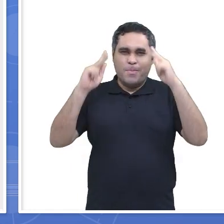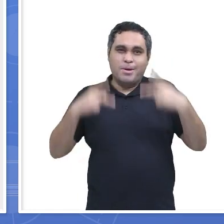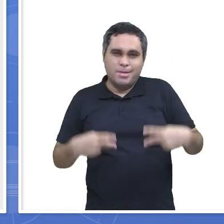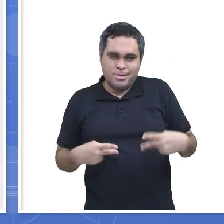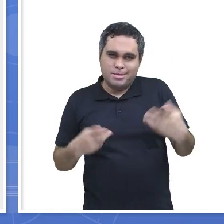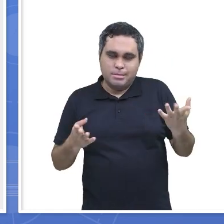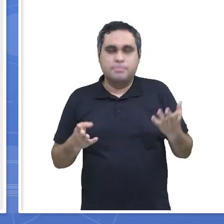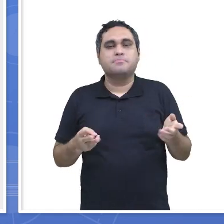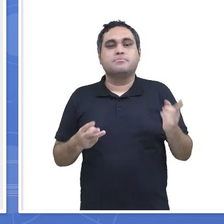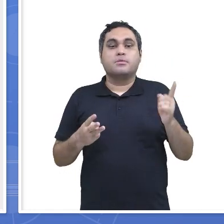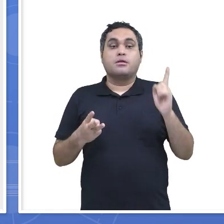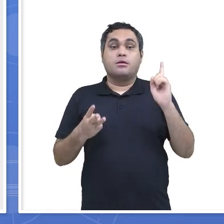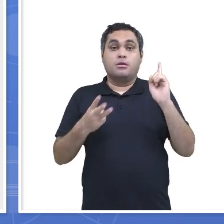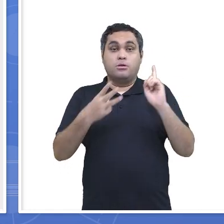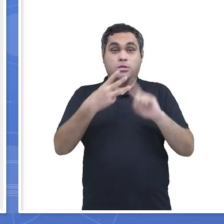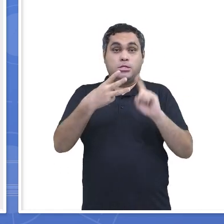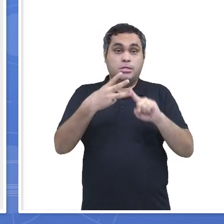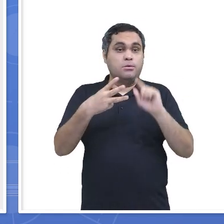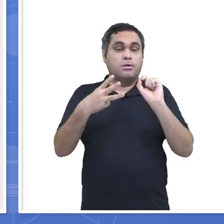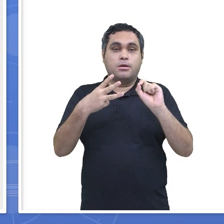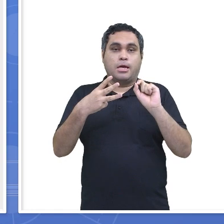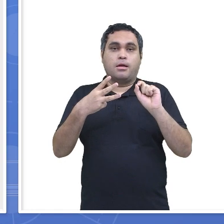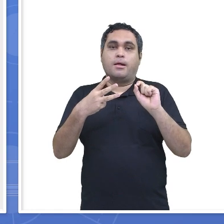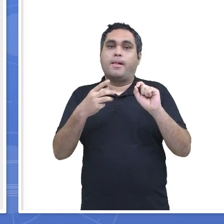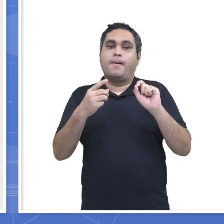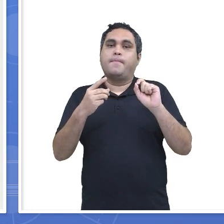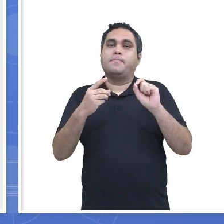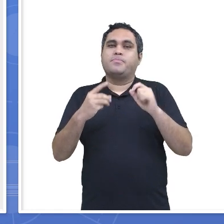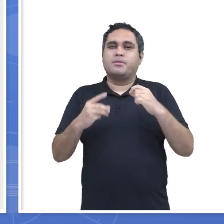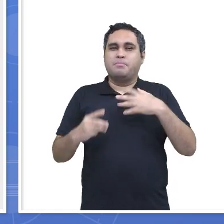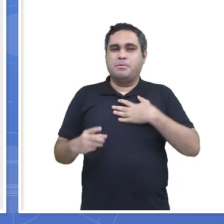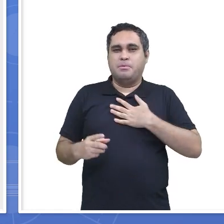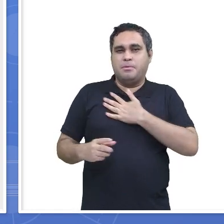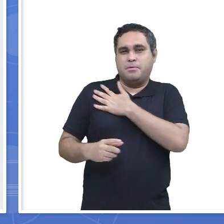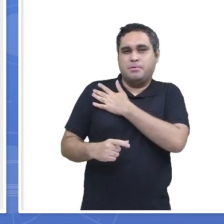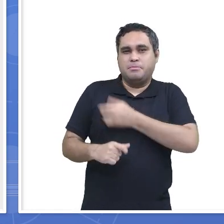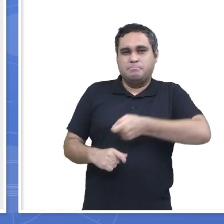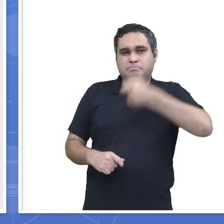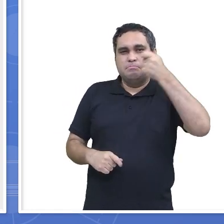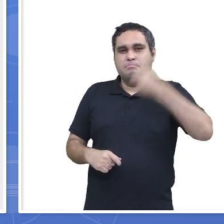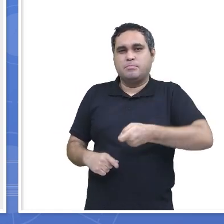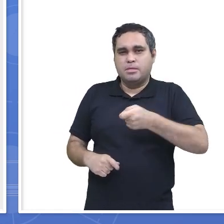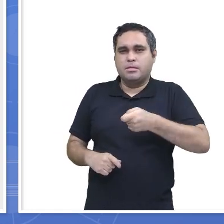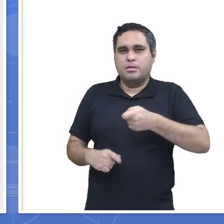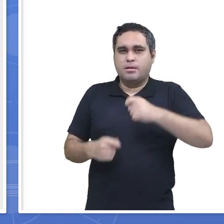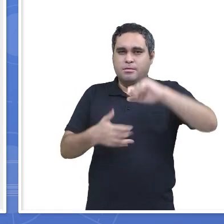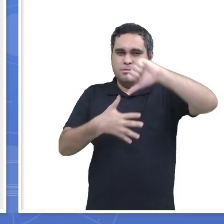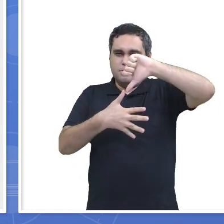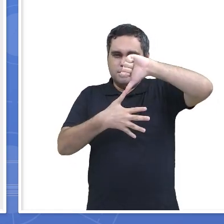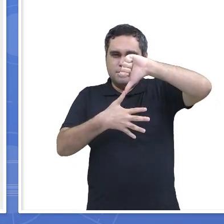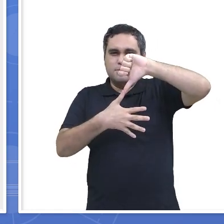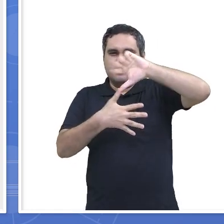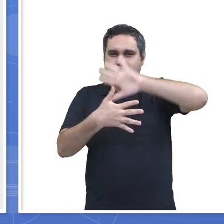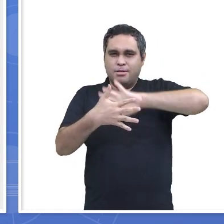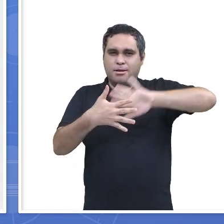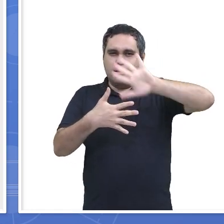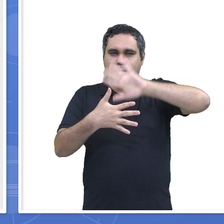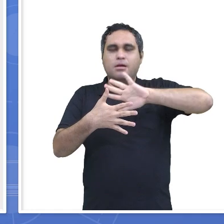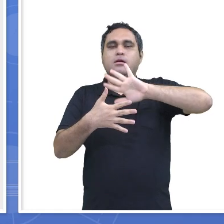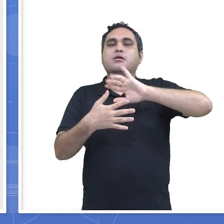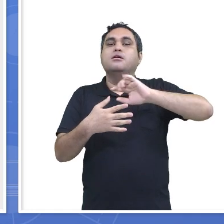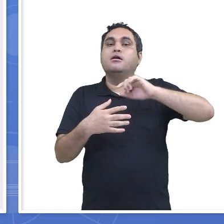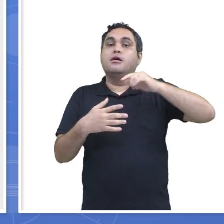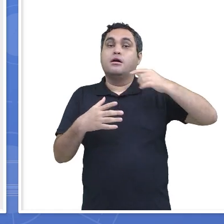E, terceiro, as ditaduras militares na América Latina, que fizeram emergir grupos